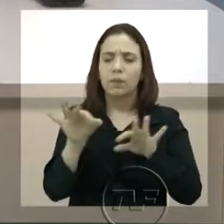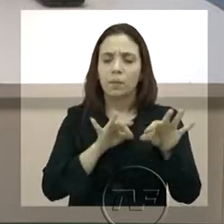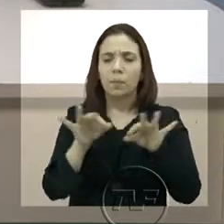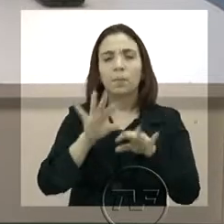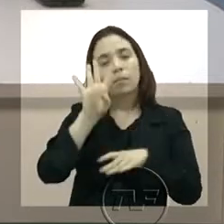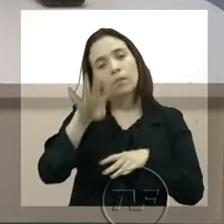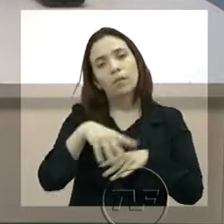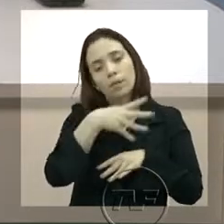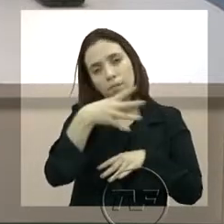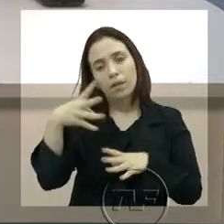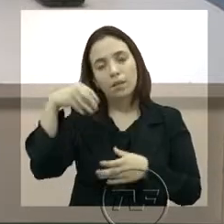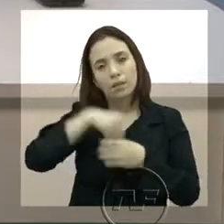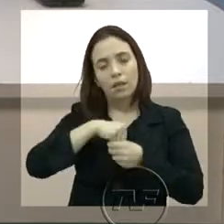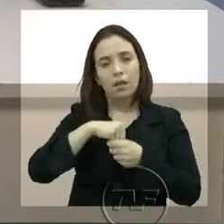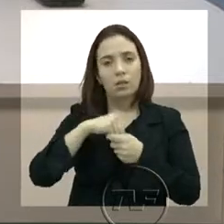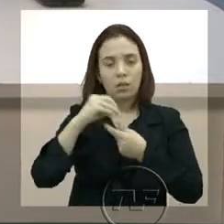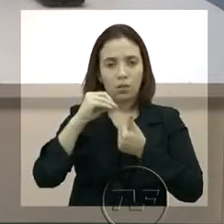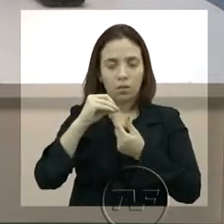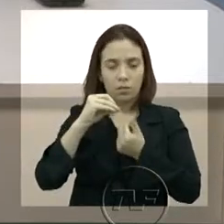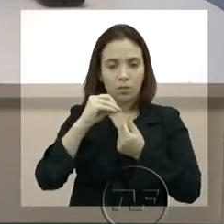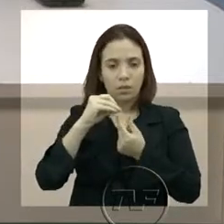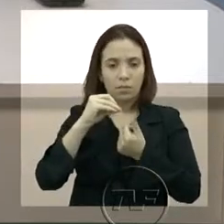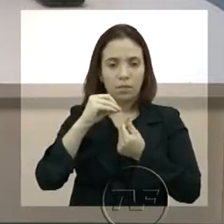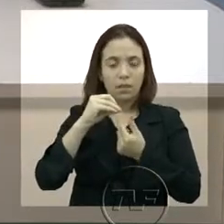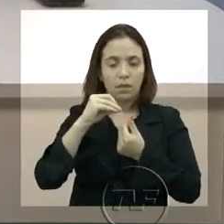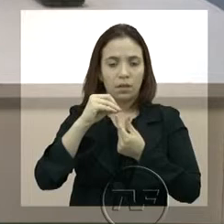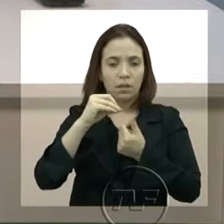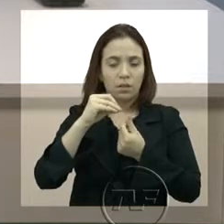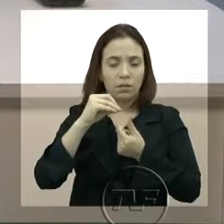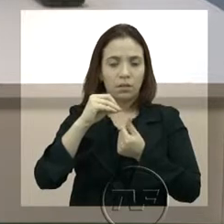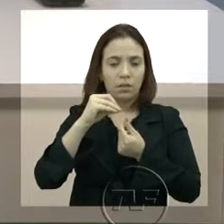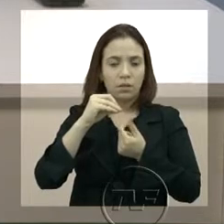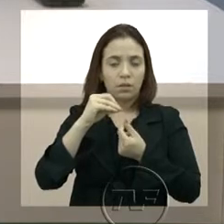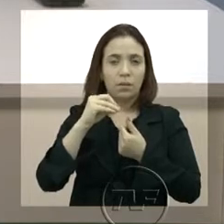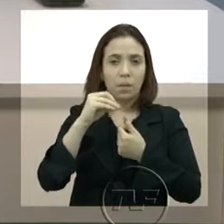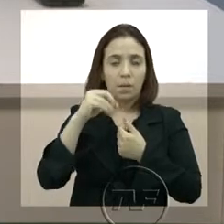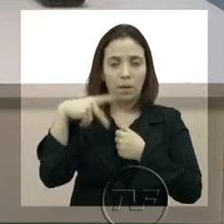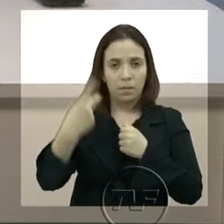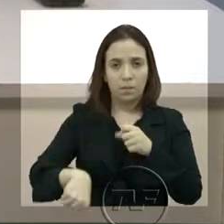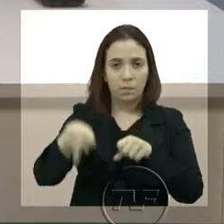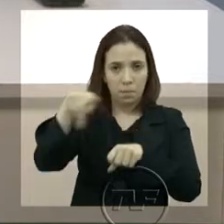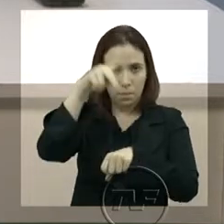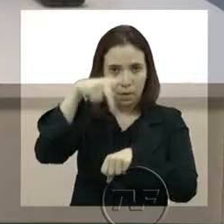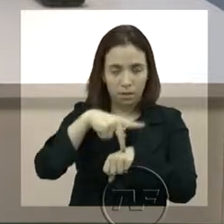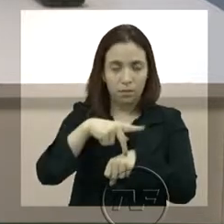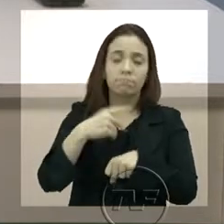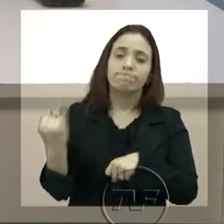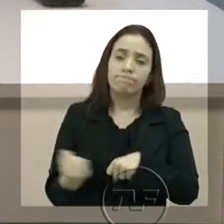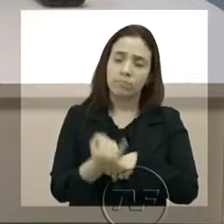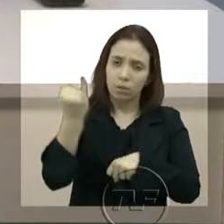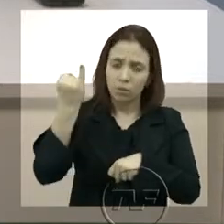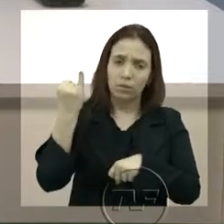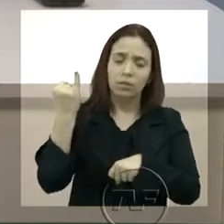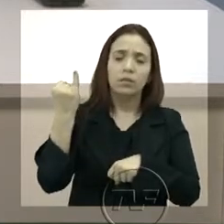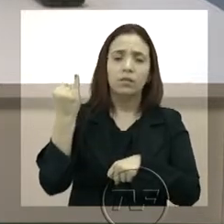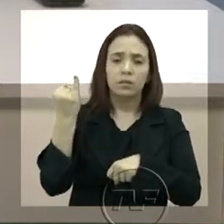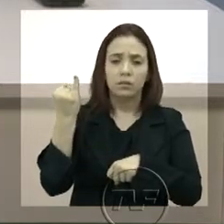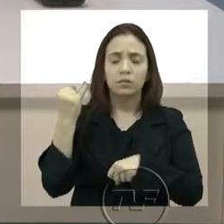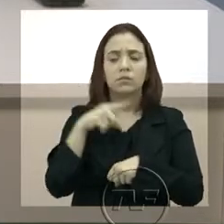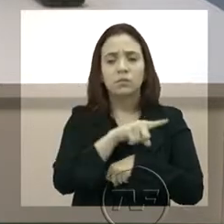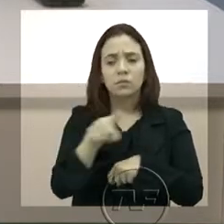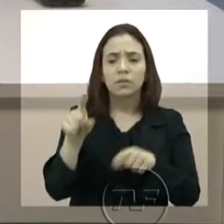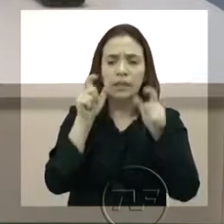né, dentro do orçamento, da peça orçamentária do país. Né? Então, é importante que... E é de